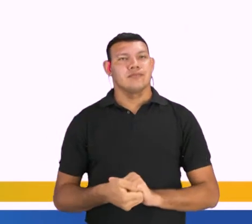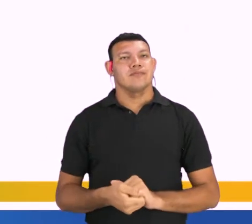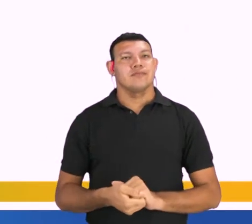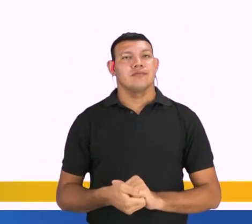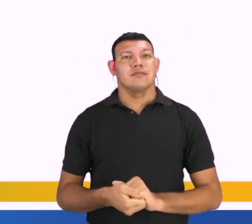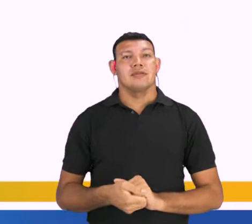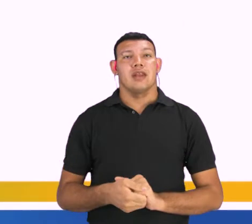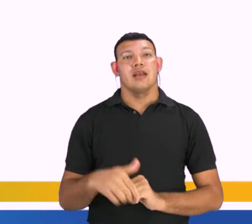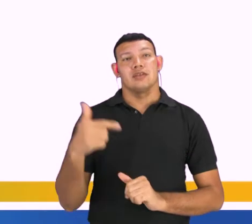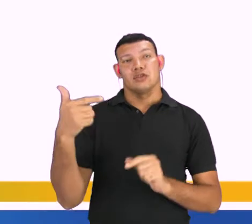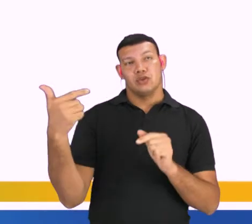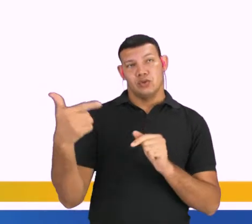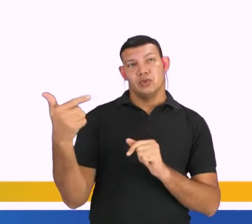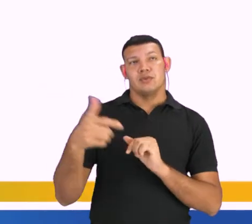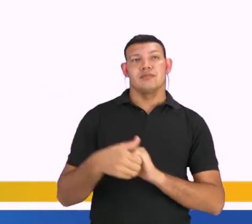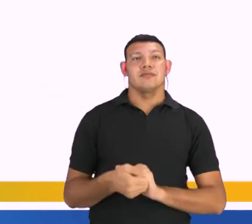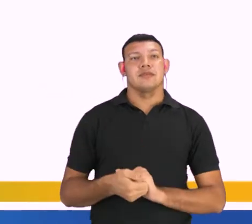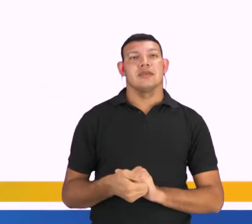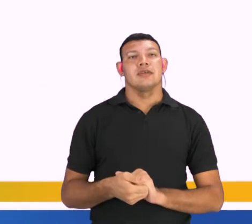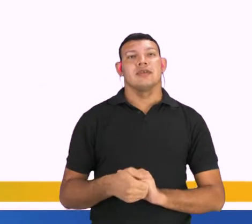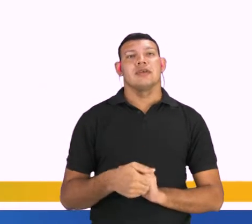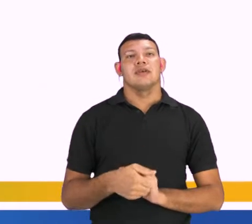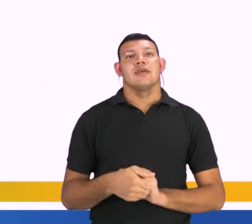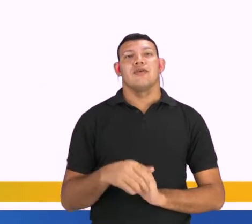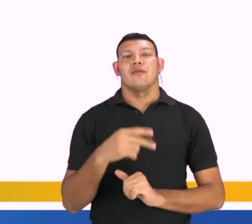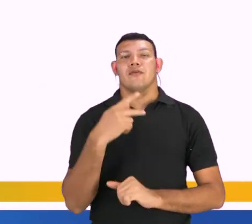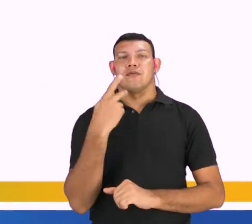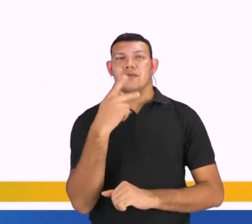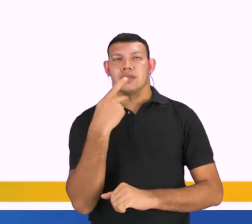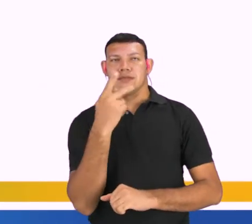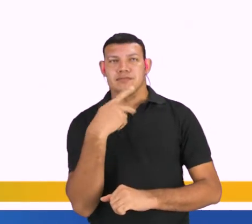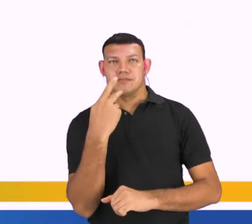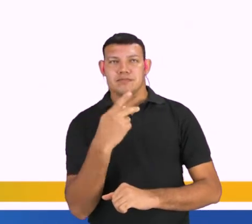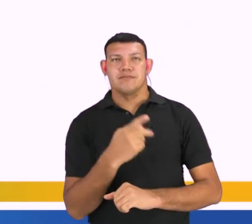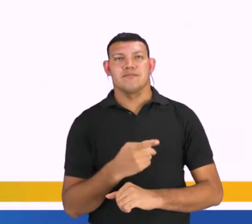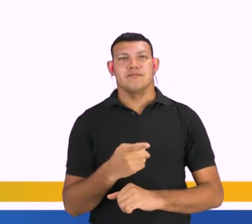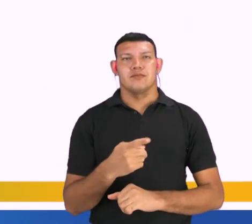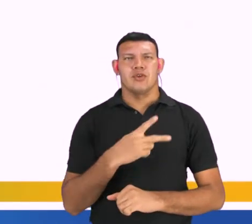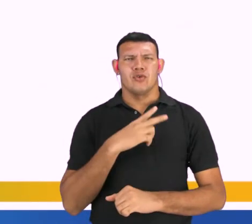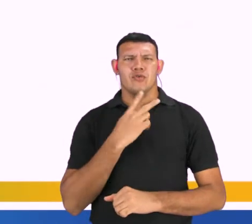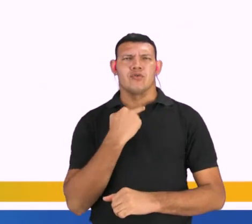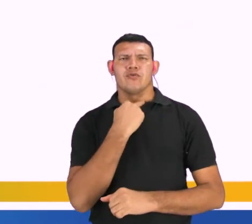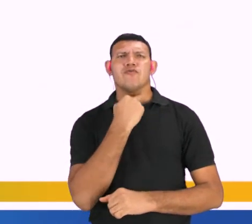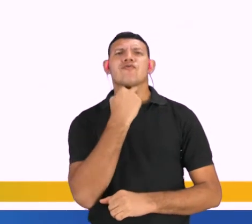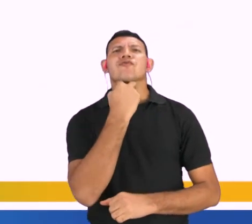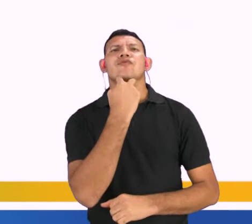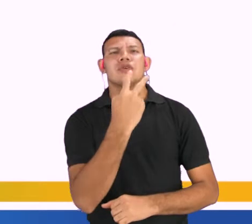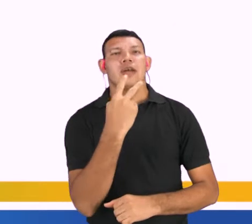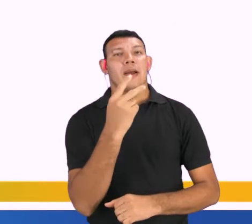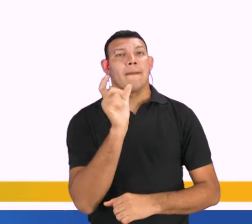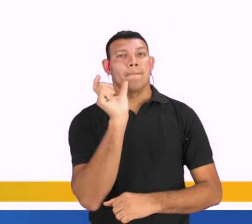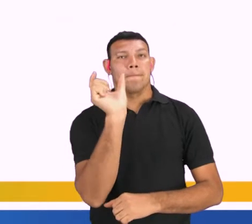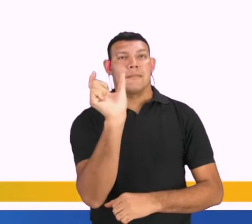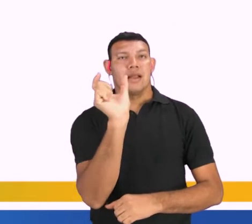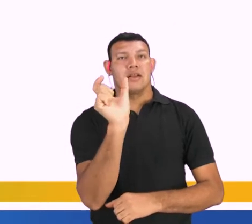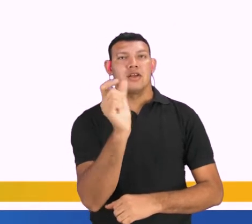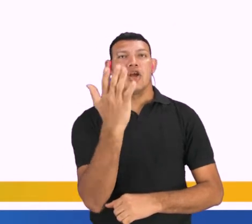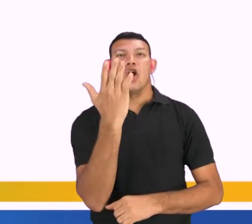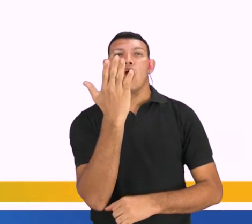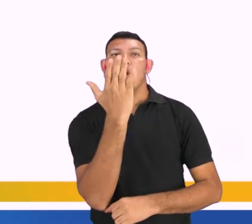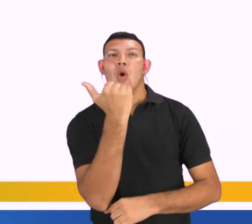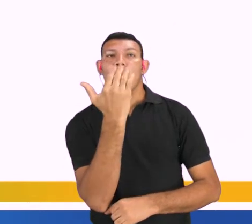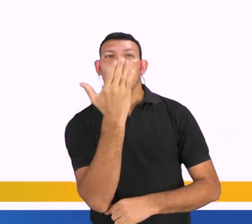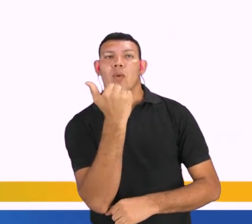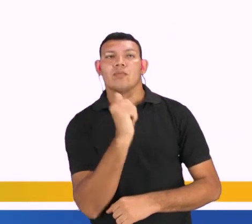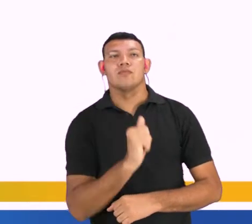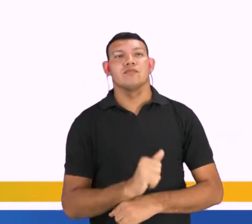João? E, em terceiro caso, colocando um acento na expressão bolo. Em João comeu o bolo, o